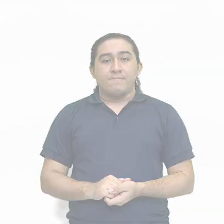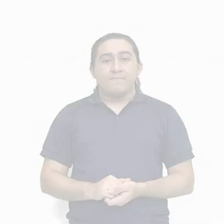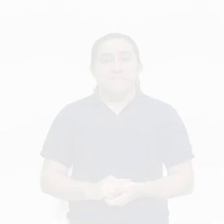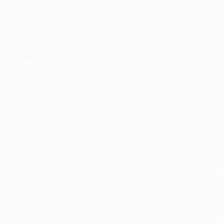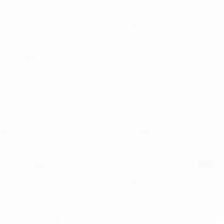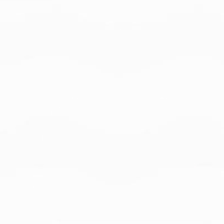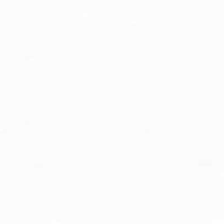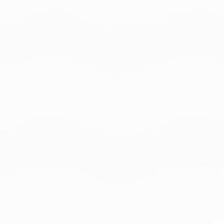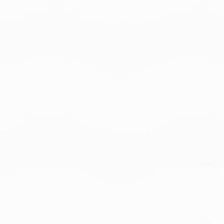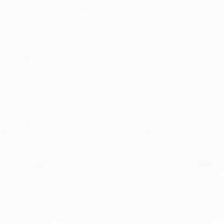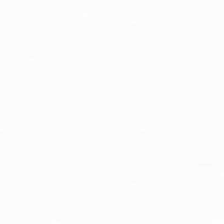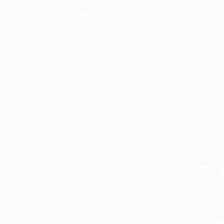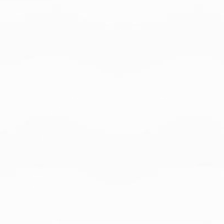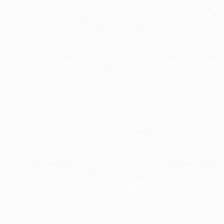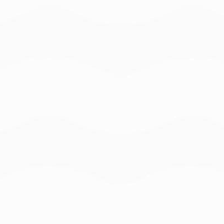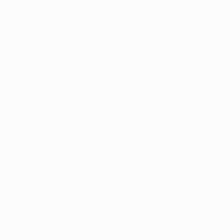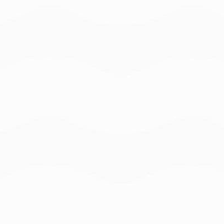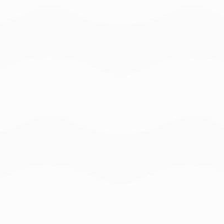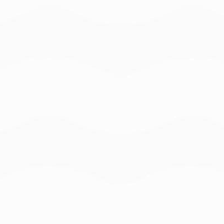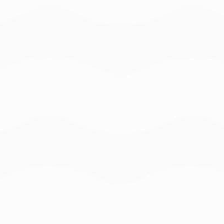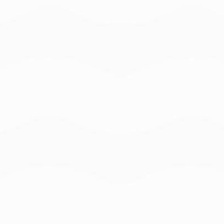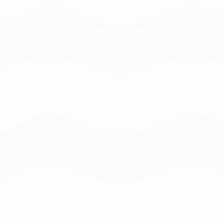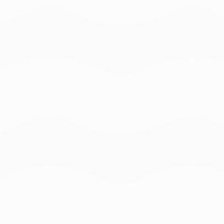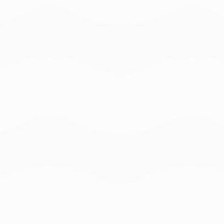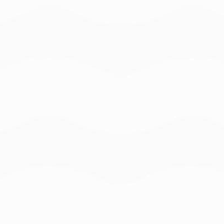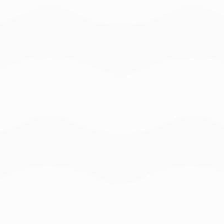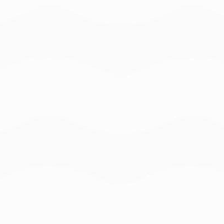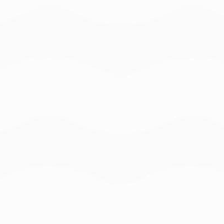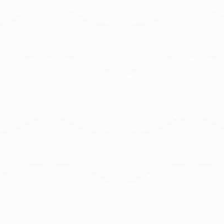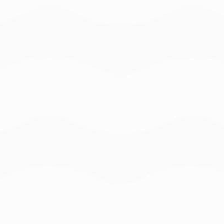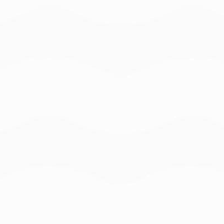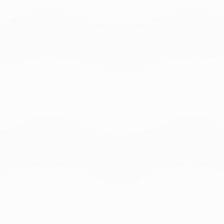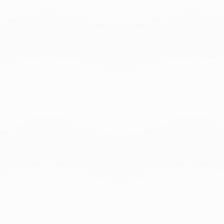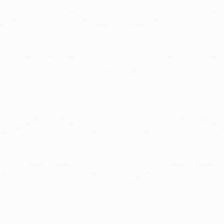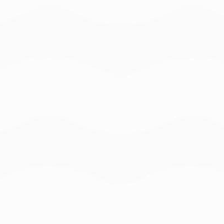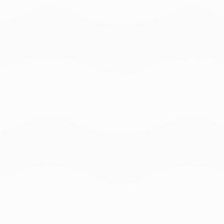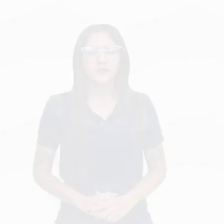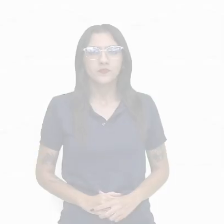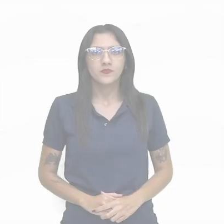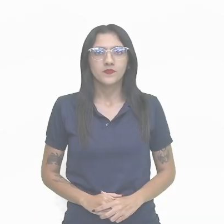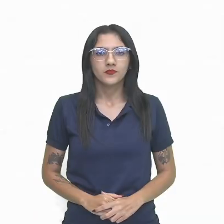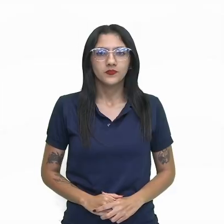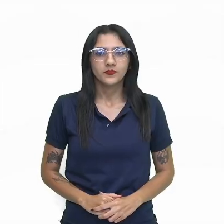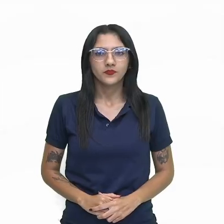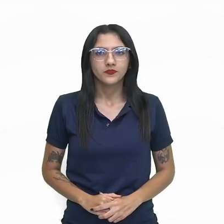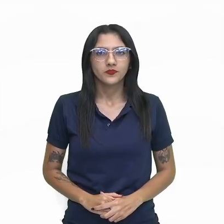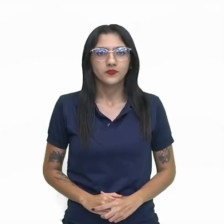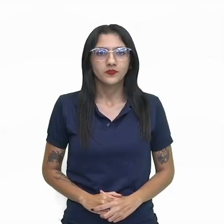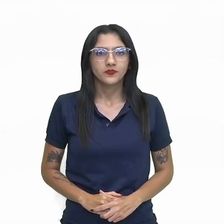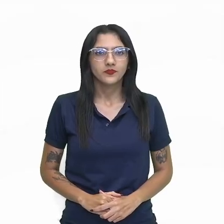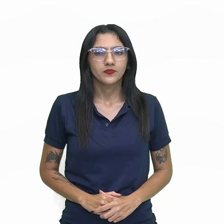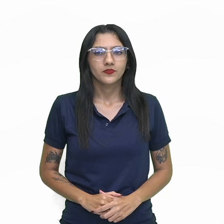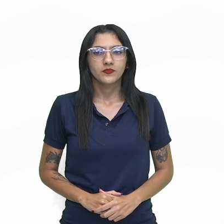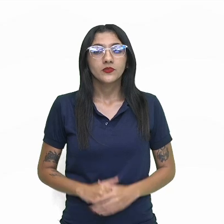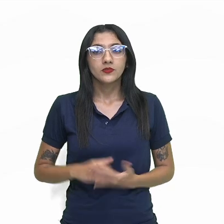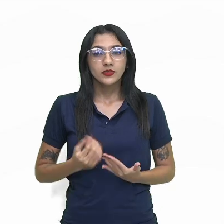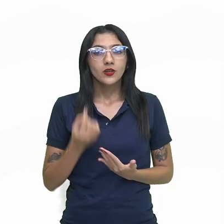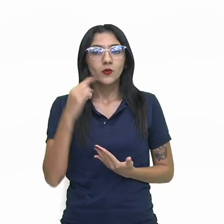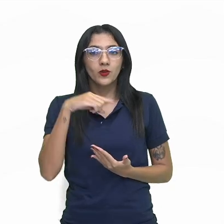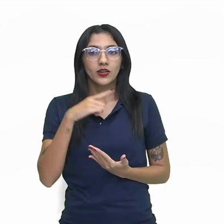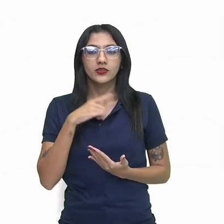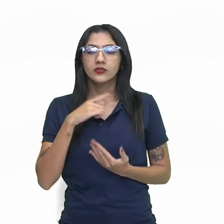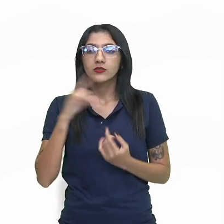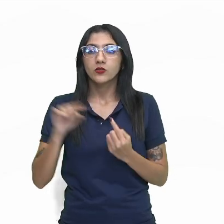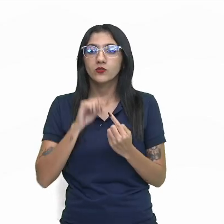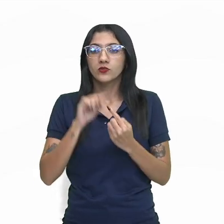bem claro esse conceito, é aquela que exerce as funções próprias do adjetivo e é